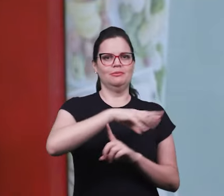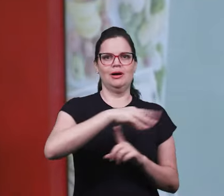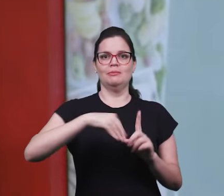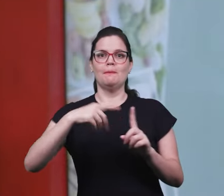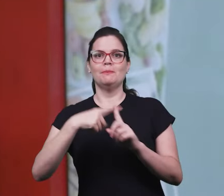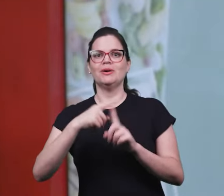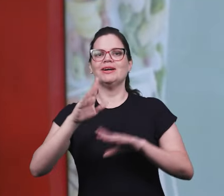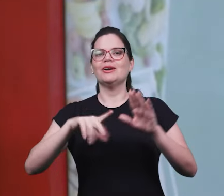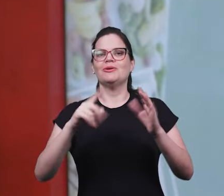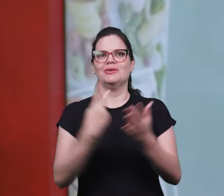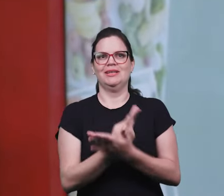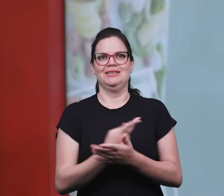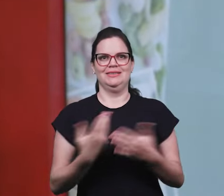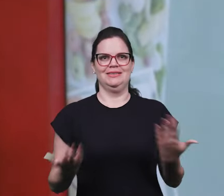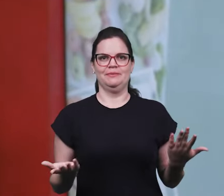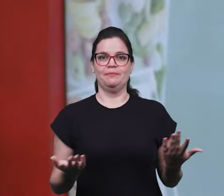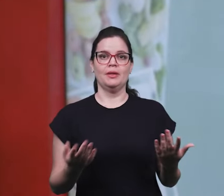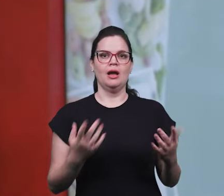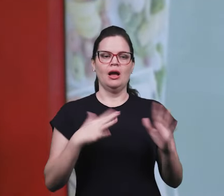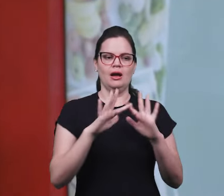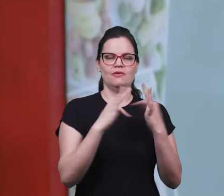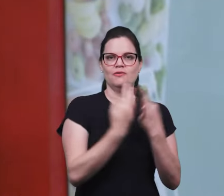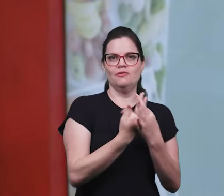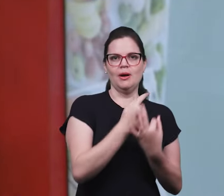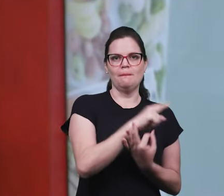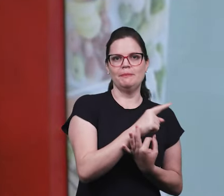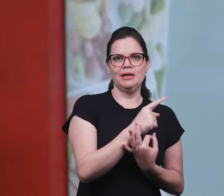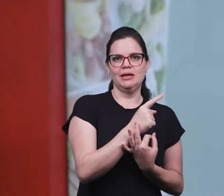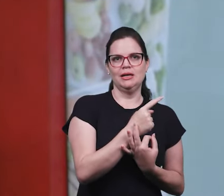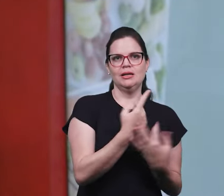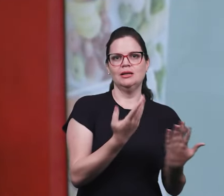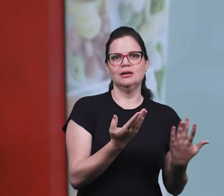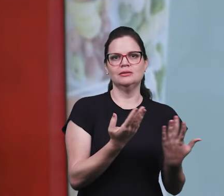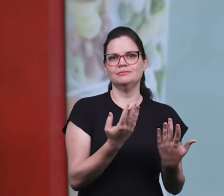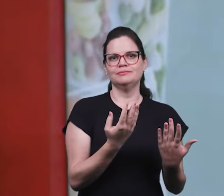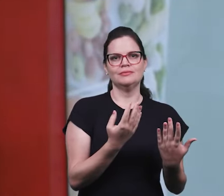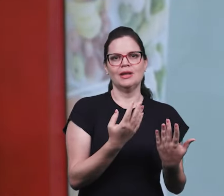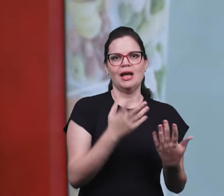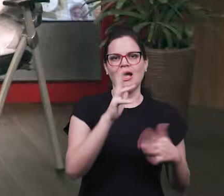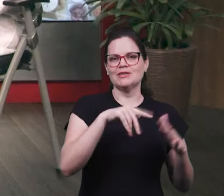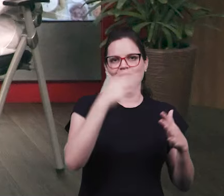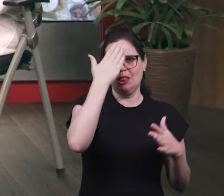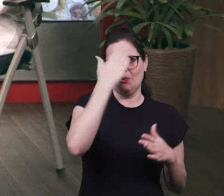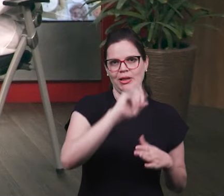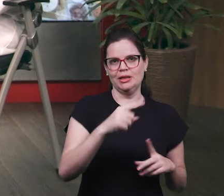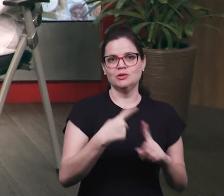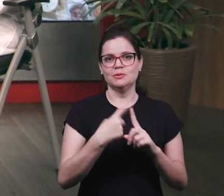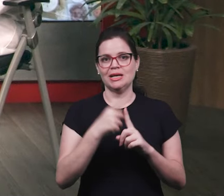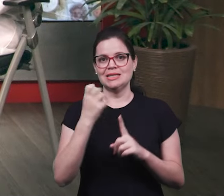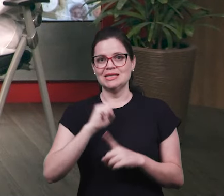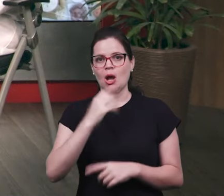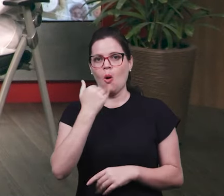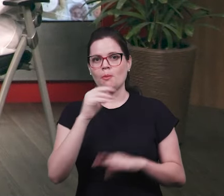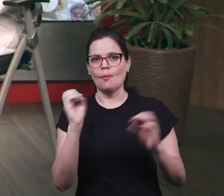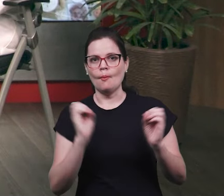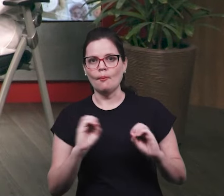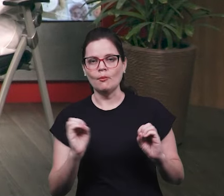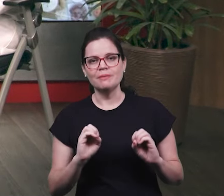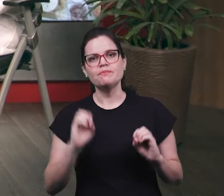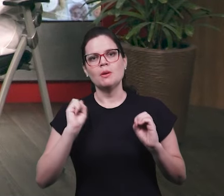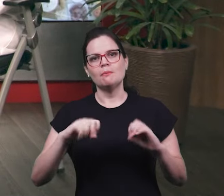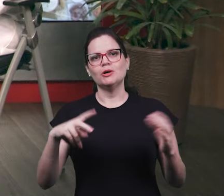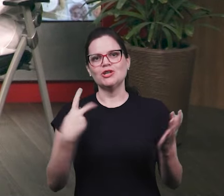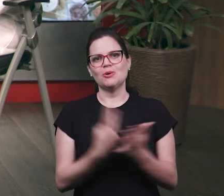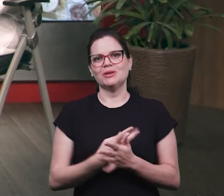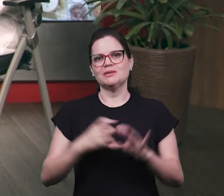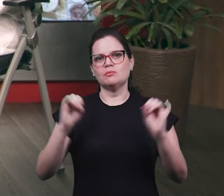família se o não comer dá mais sensação de adoecimento então isso aflinge muito familiar Só